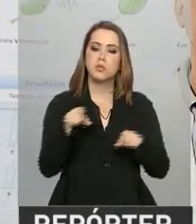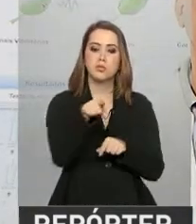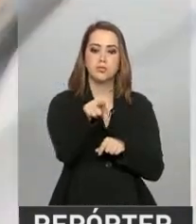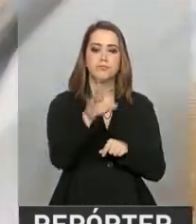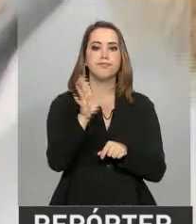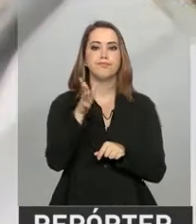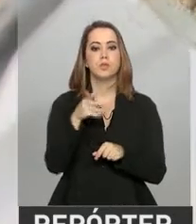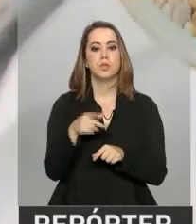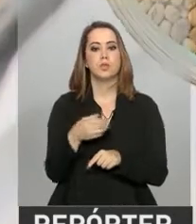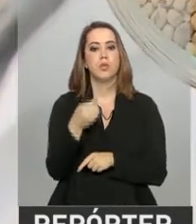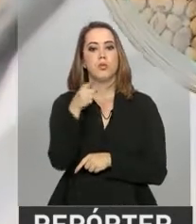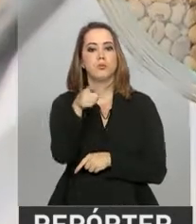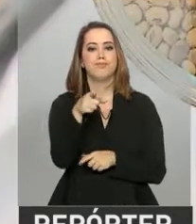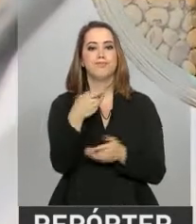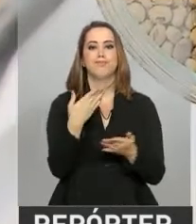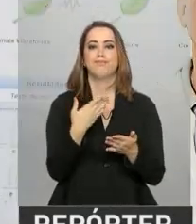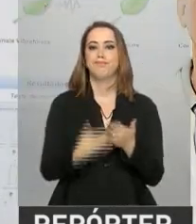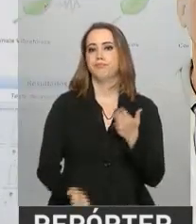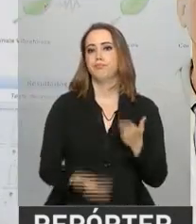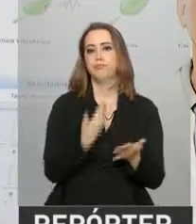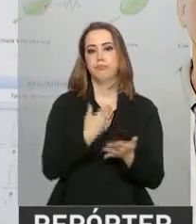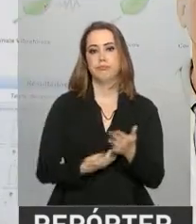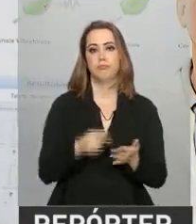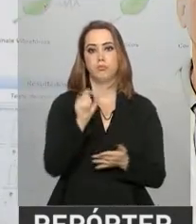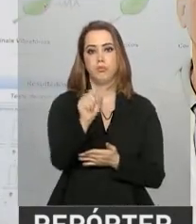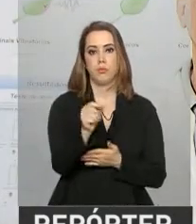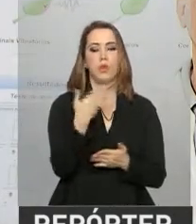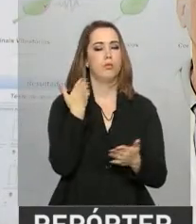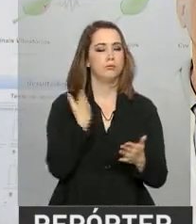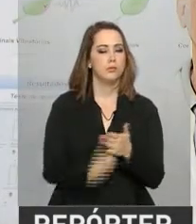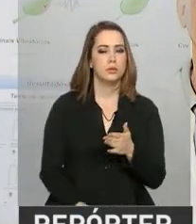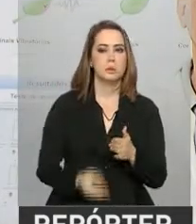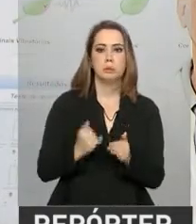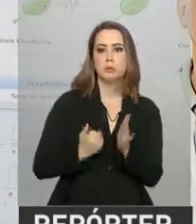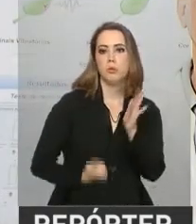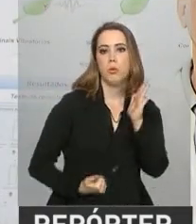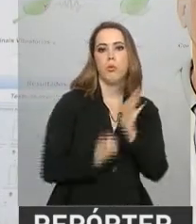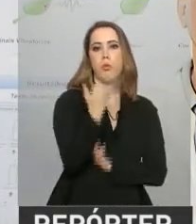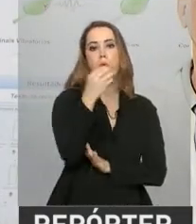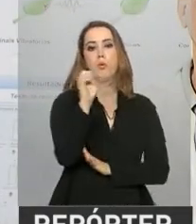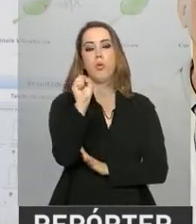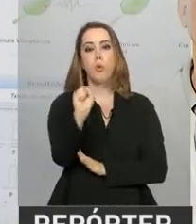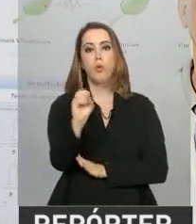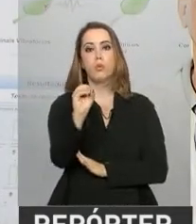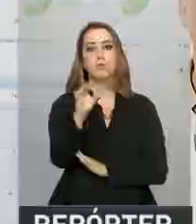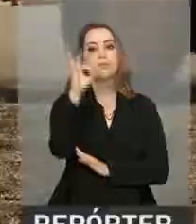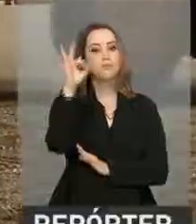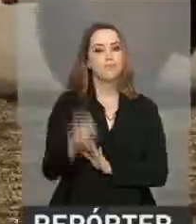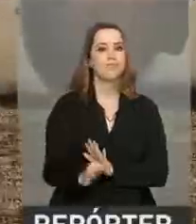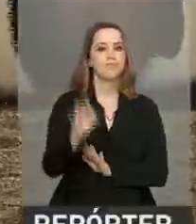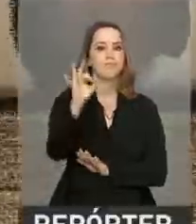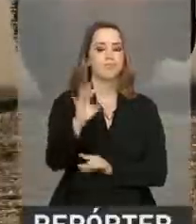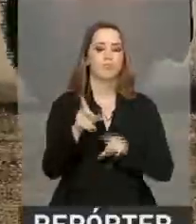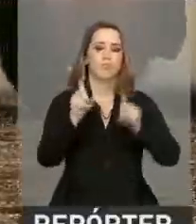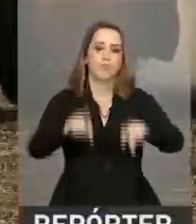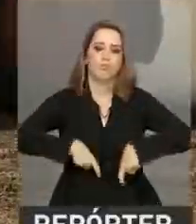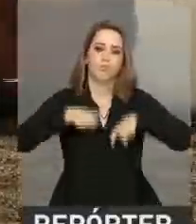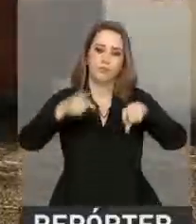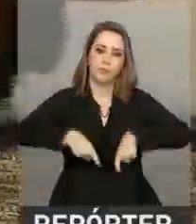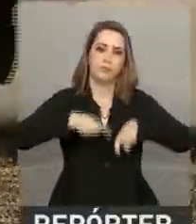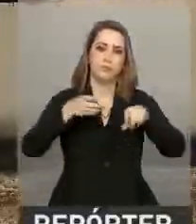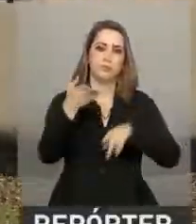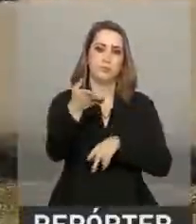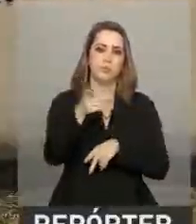essa aqui foram danificadas as perdas na lavoura podem chegar a 80% da produção os produtores brasileiros